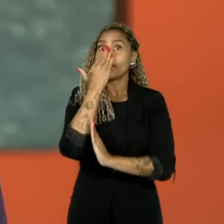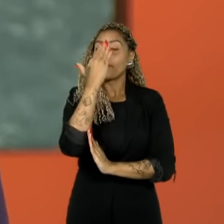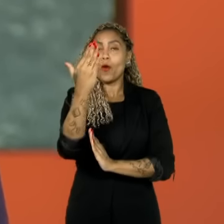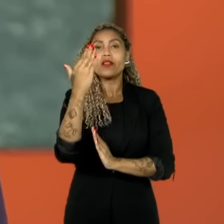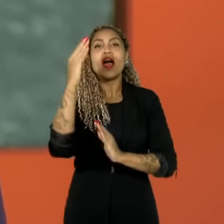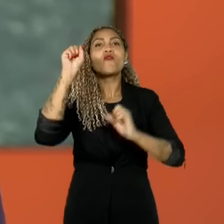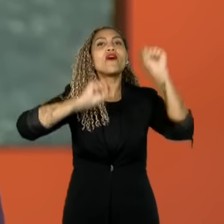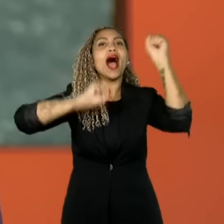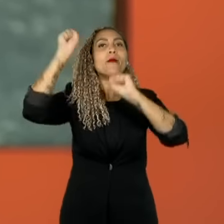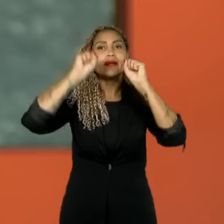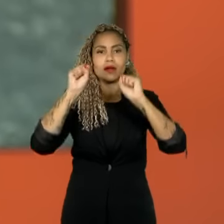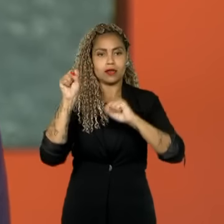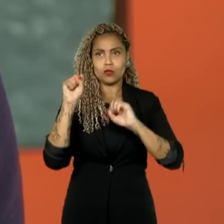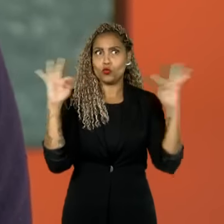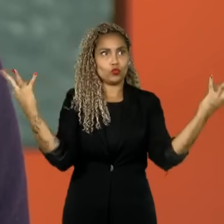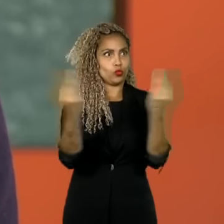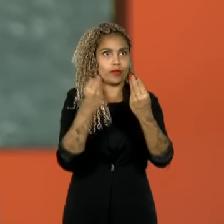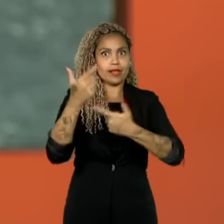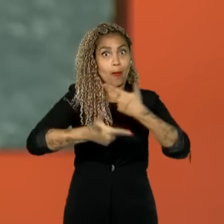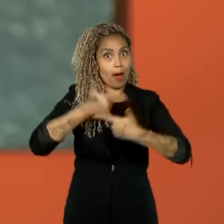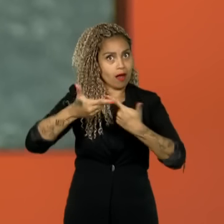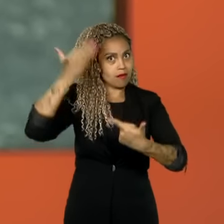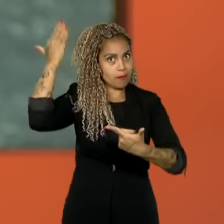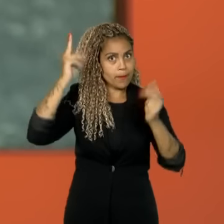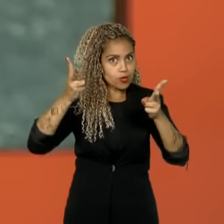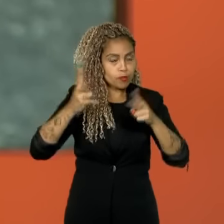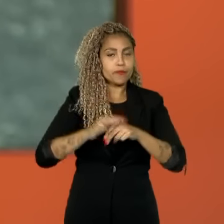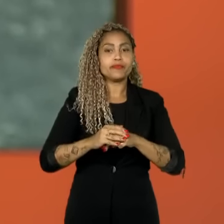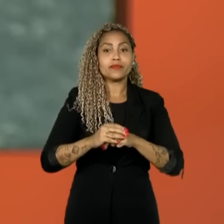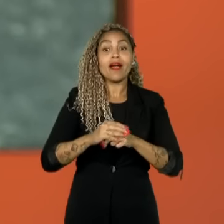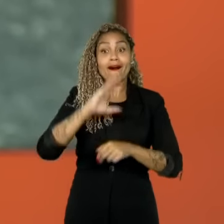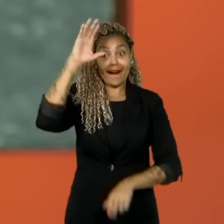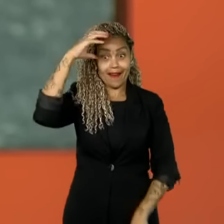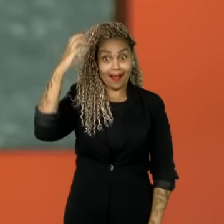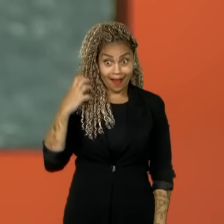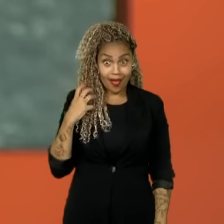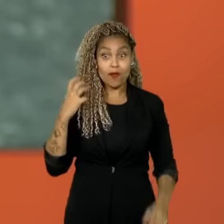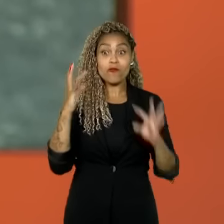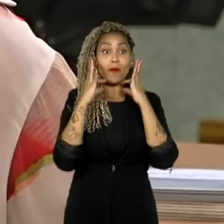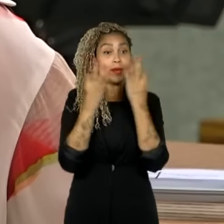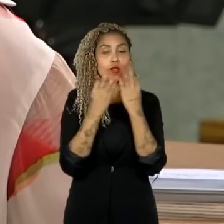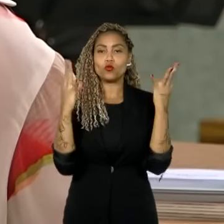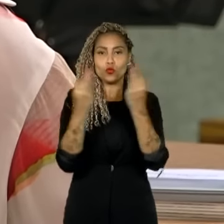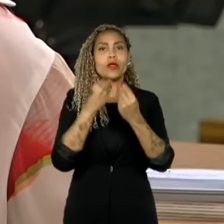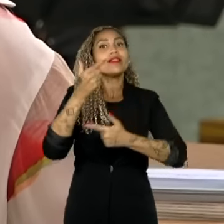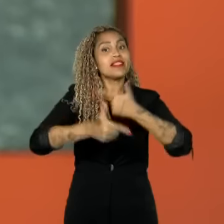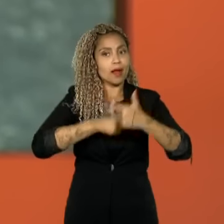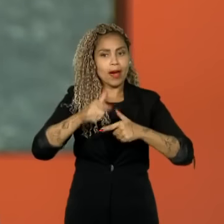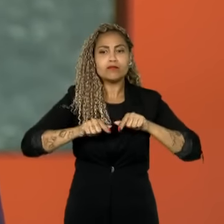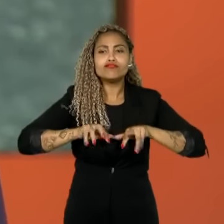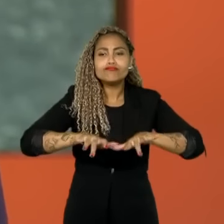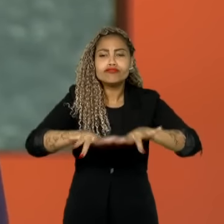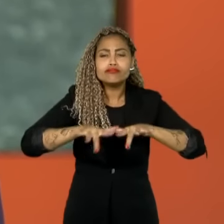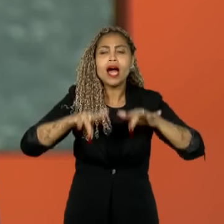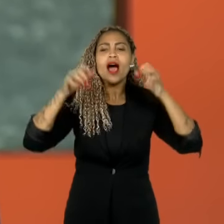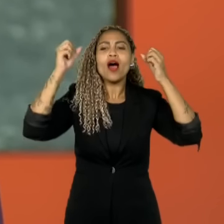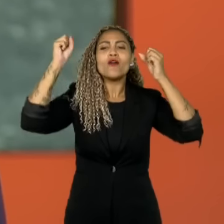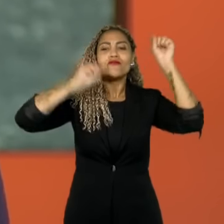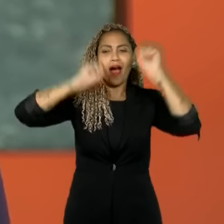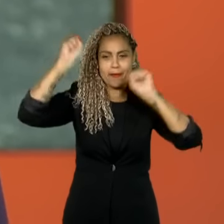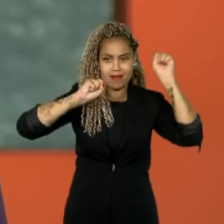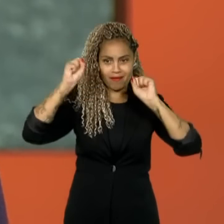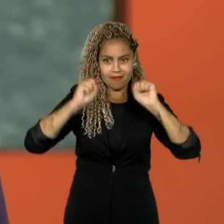todos eles trabalhavam. Só para destacar, a Clara e toda a família... Trabalhava como tecelã, né? Trabalhava como tecelã. E lá